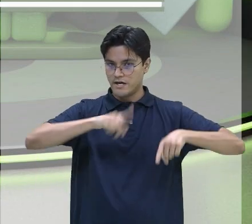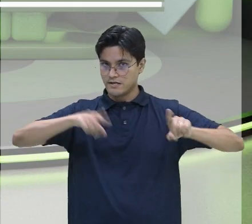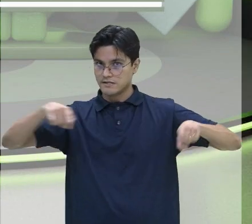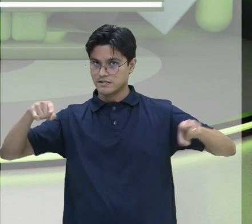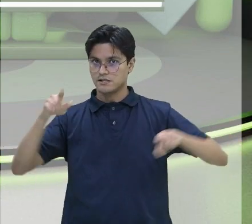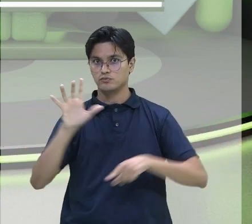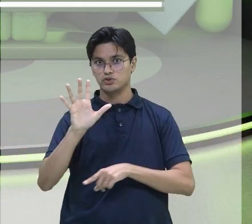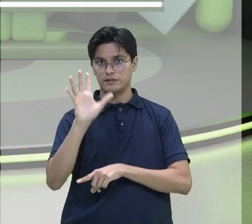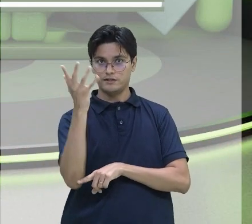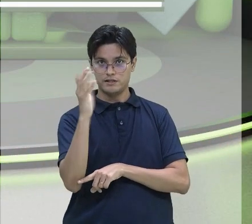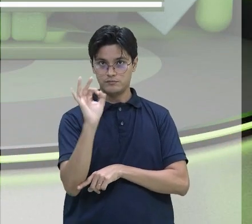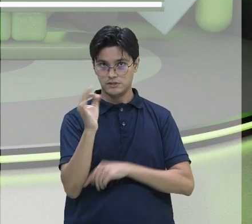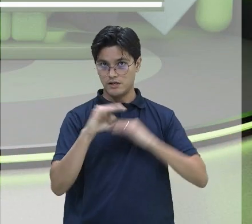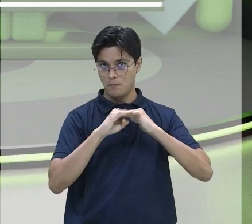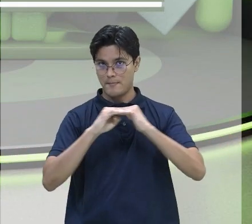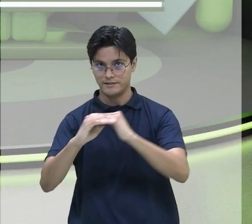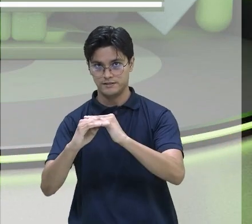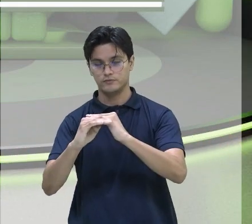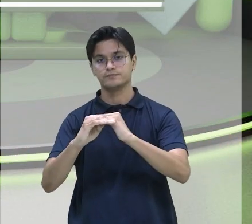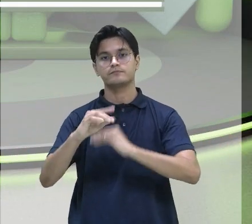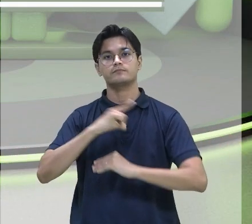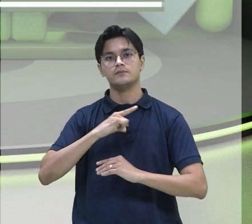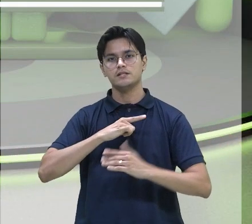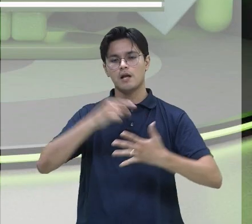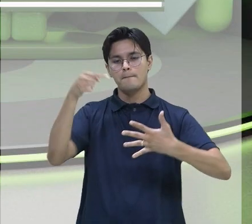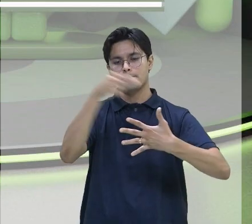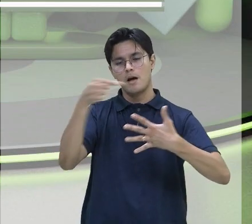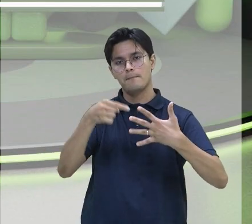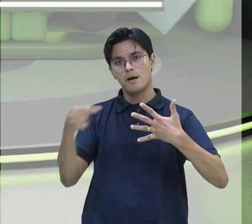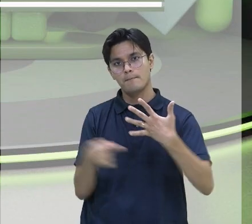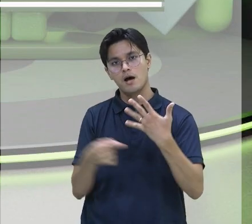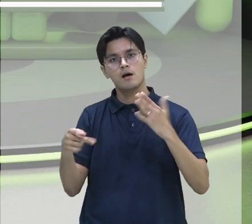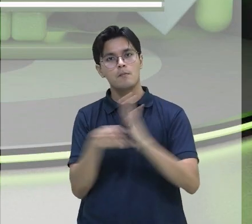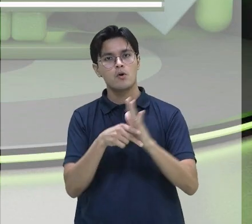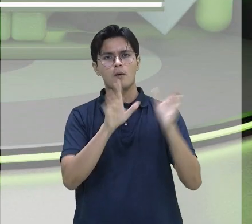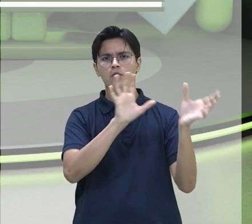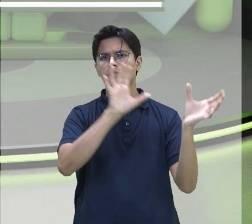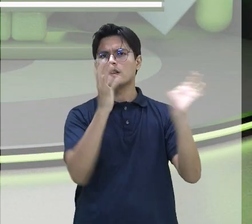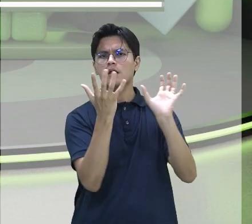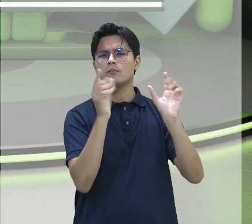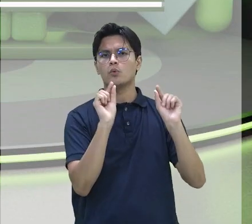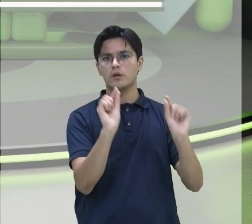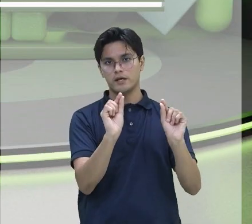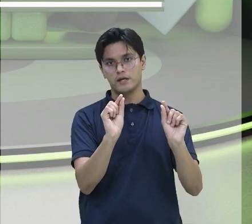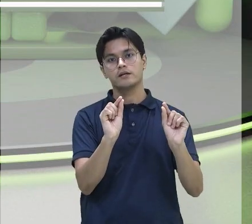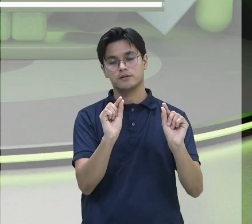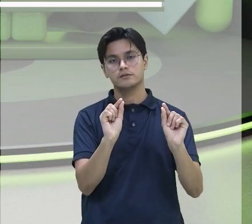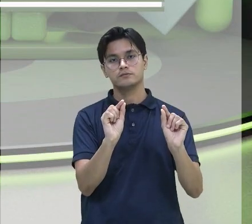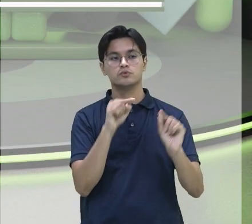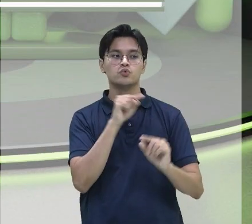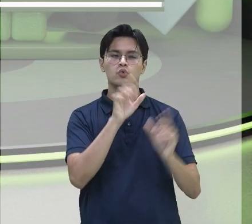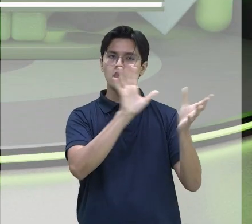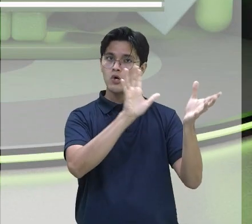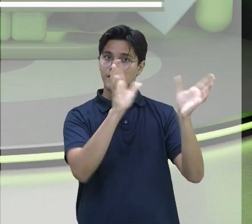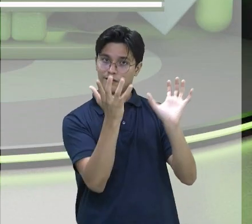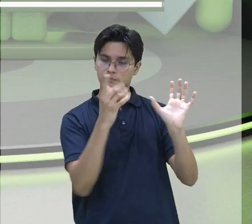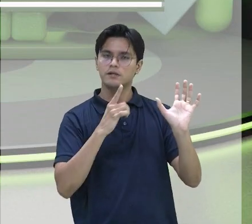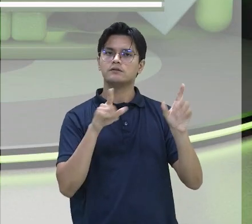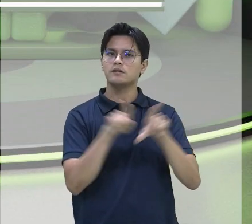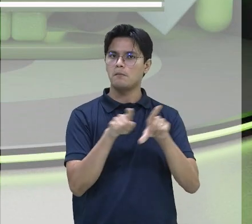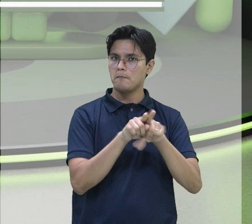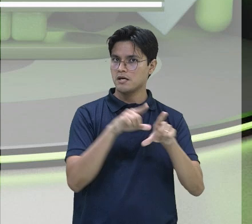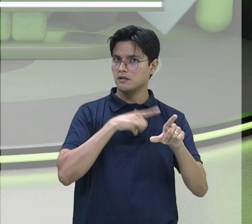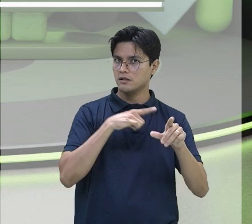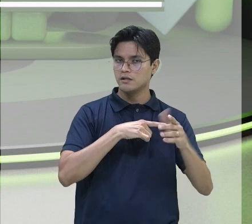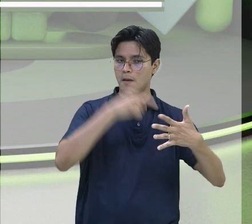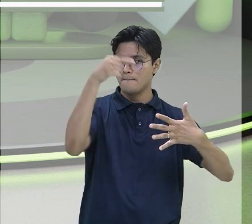os elementos do clima. Assim como o tempo, o clima também é influenciado por elementos climáticos,